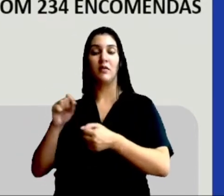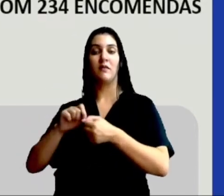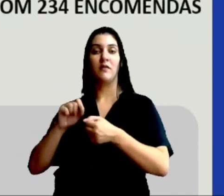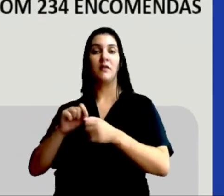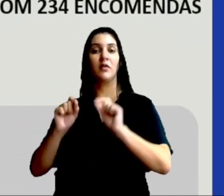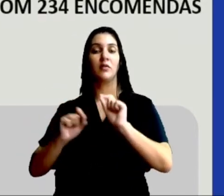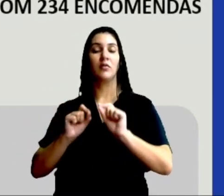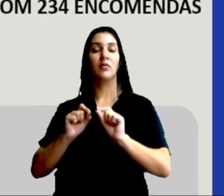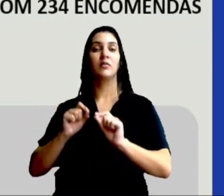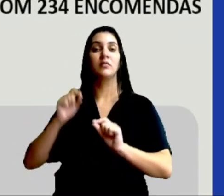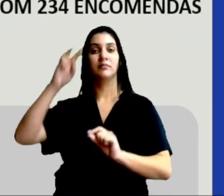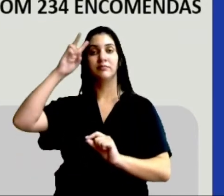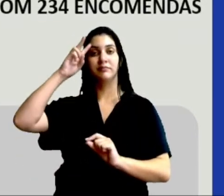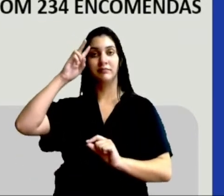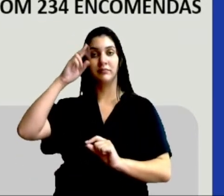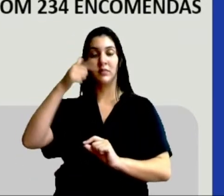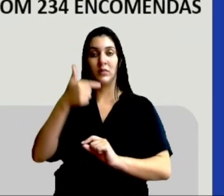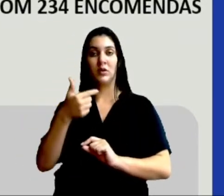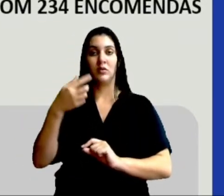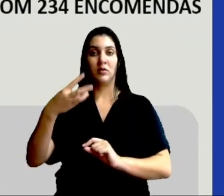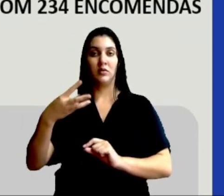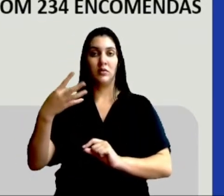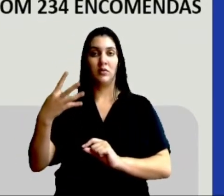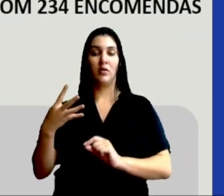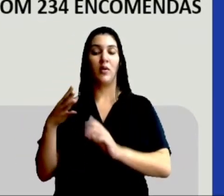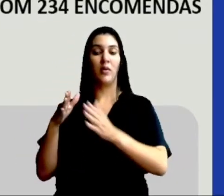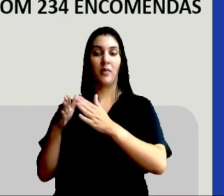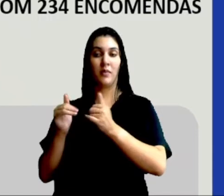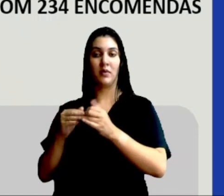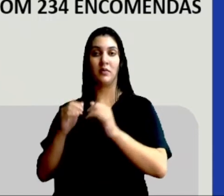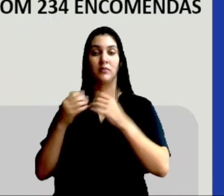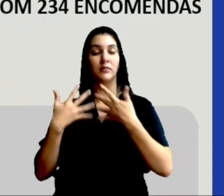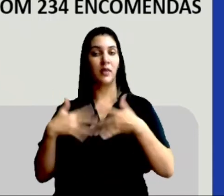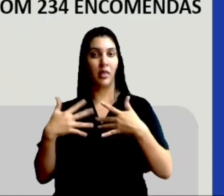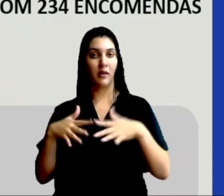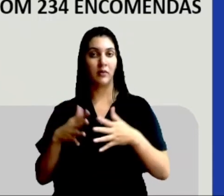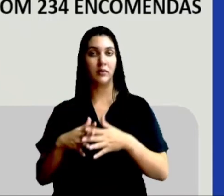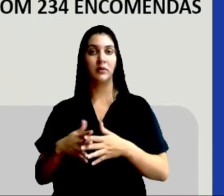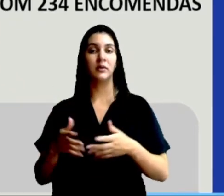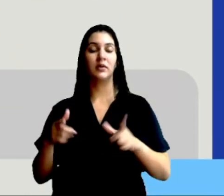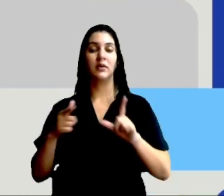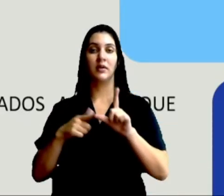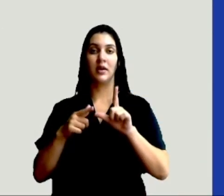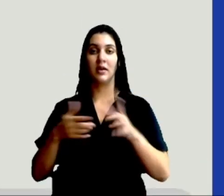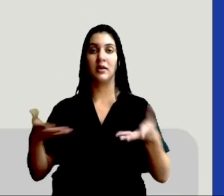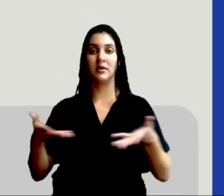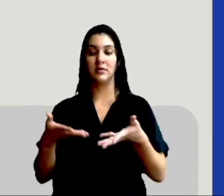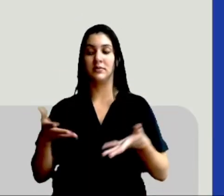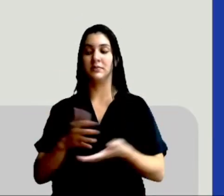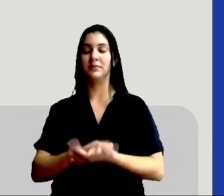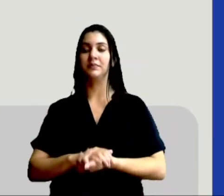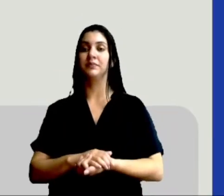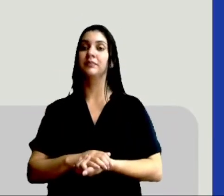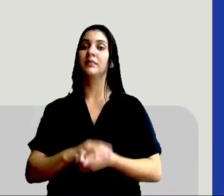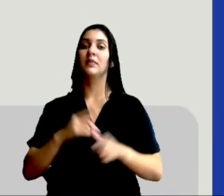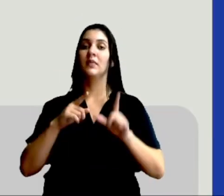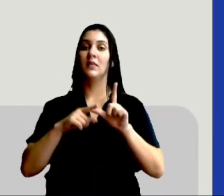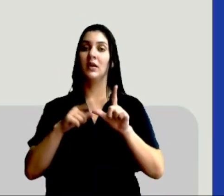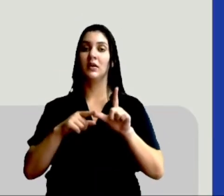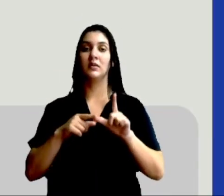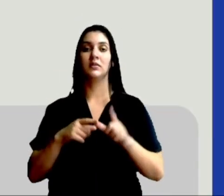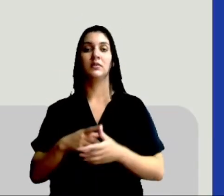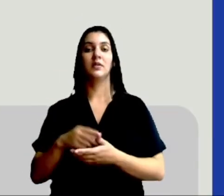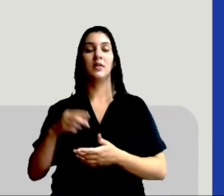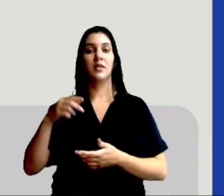realizada na segunda-feira, com 234 encomendas. Tranquilo? Vamos para a letra C. Na letra